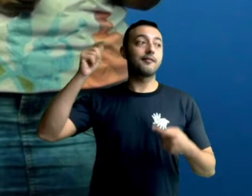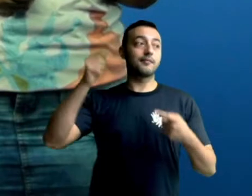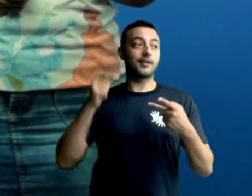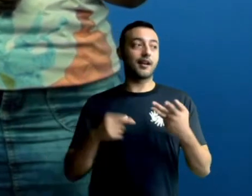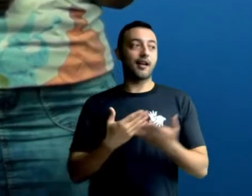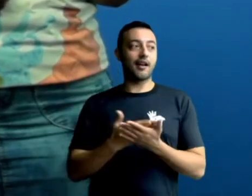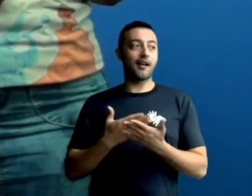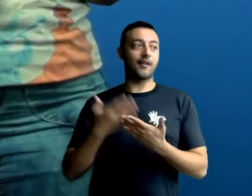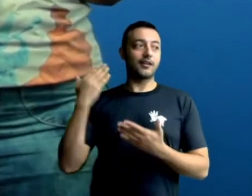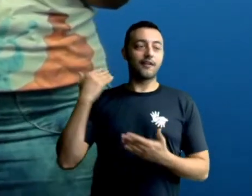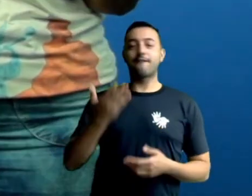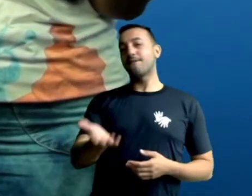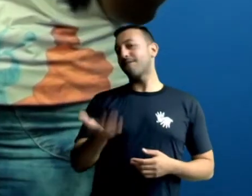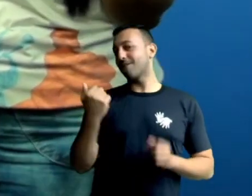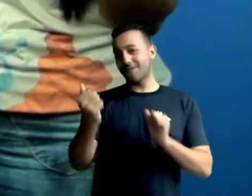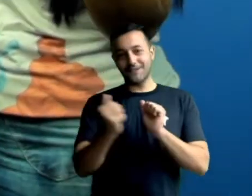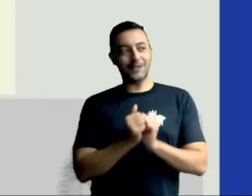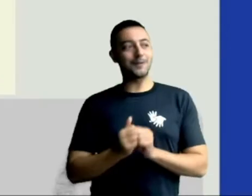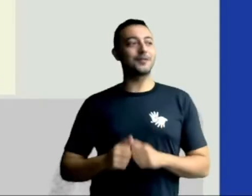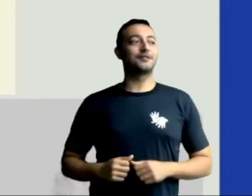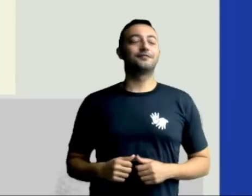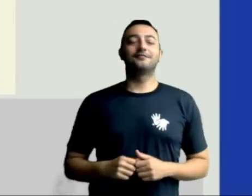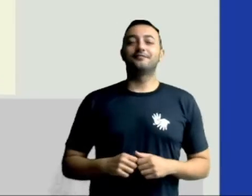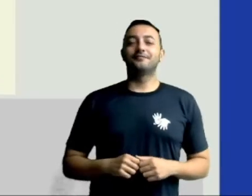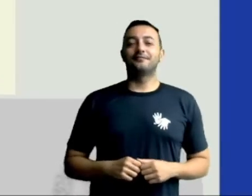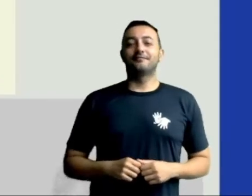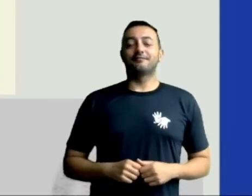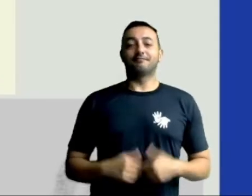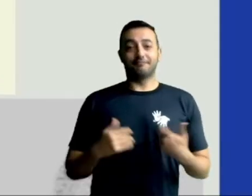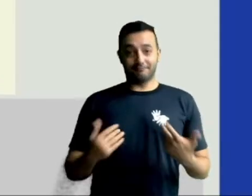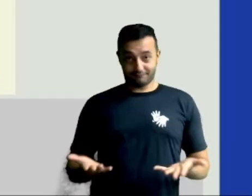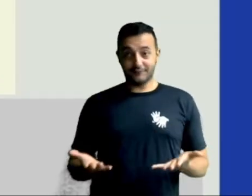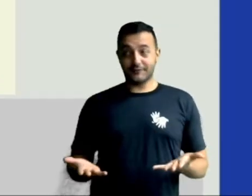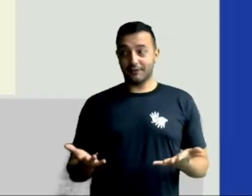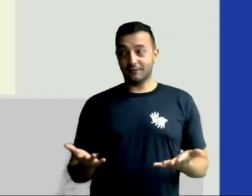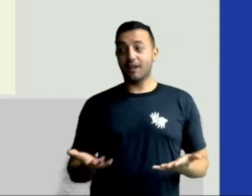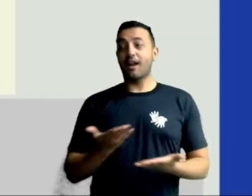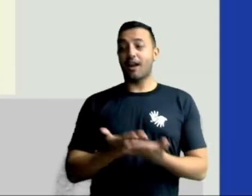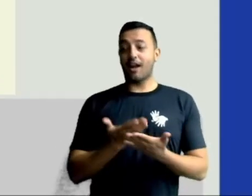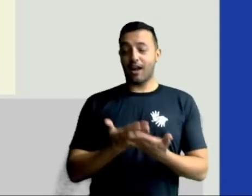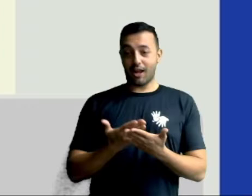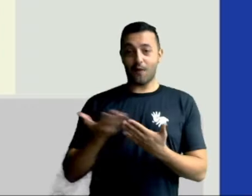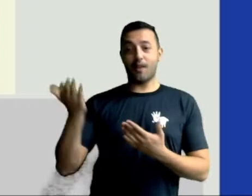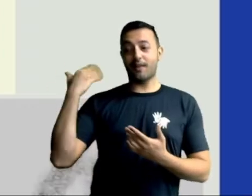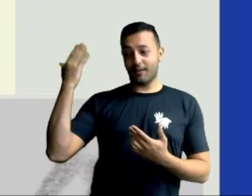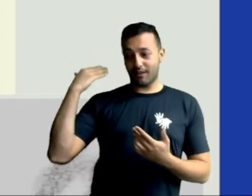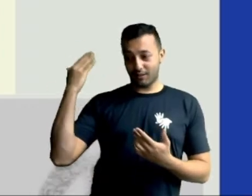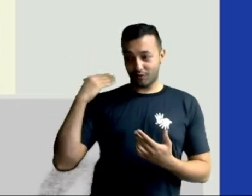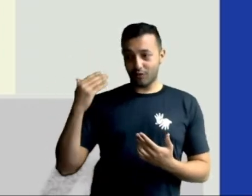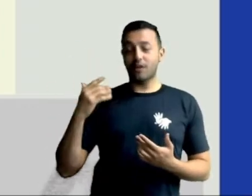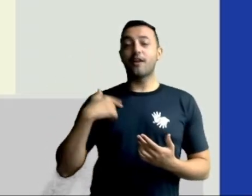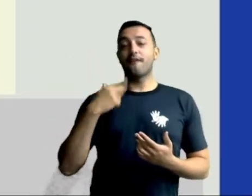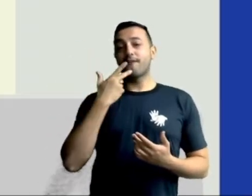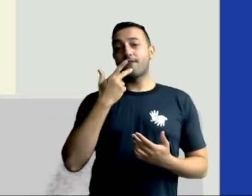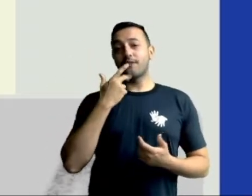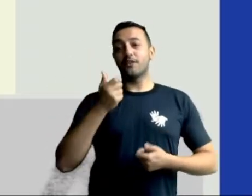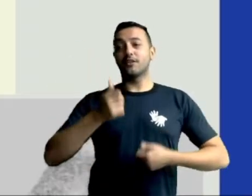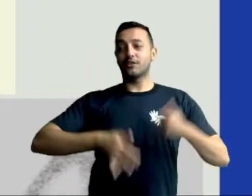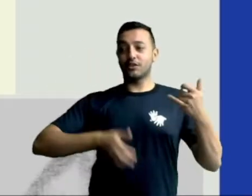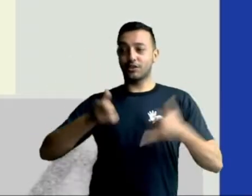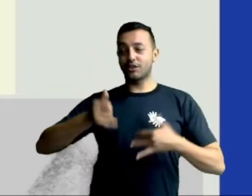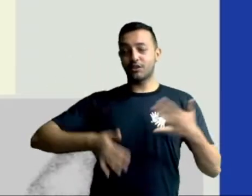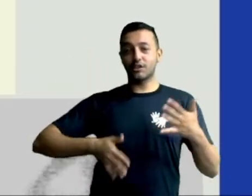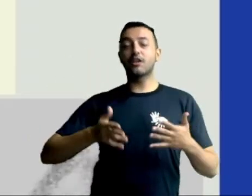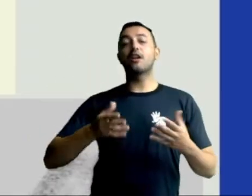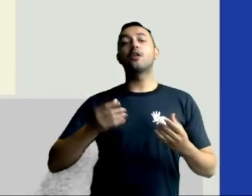aula anterior. Então, vem comigo. Então, pessoal, na aula anterior, a gente falou aqui sobre